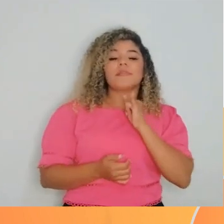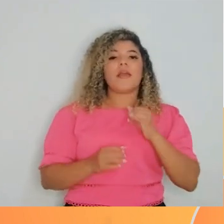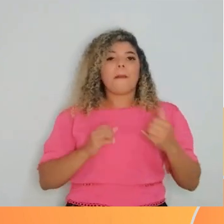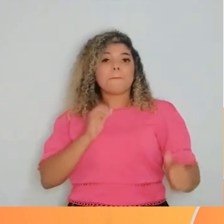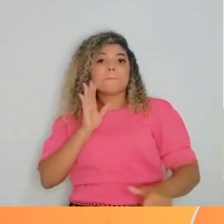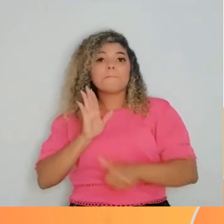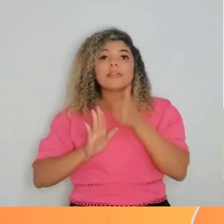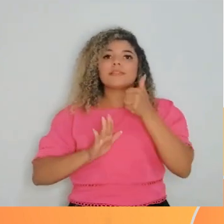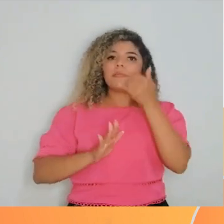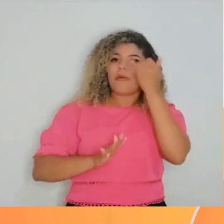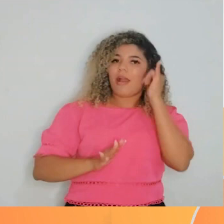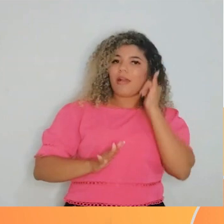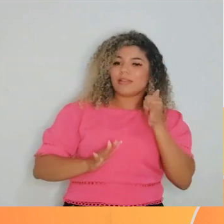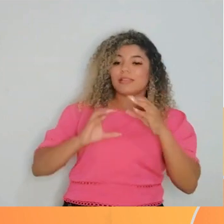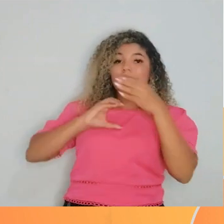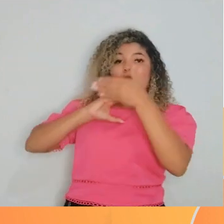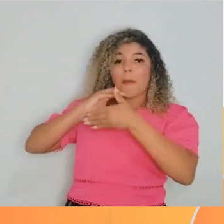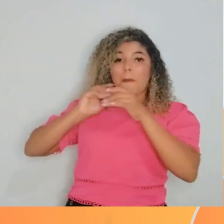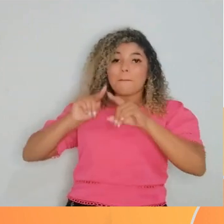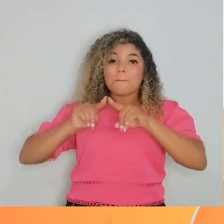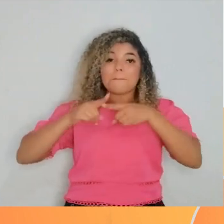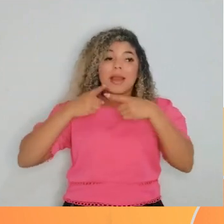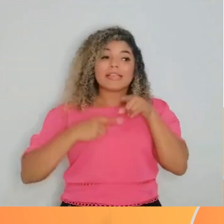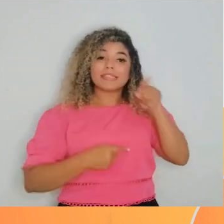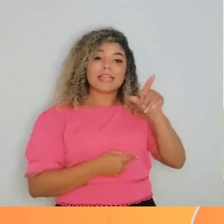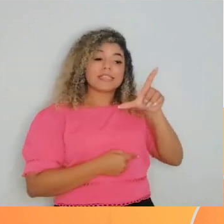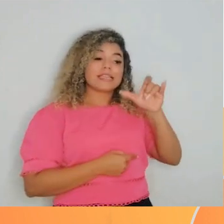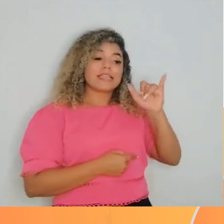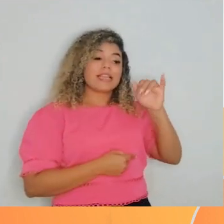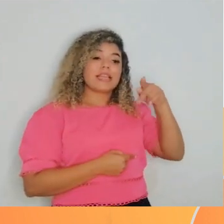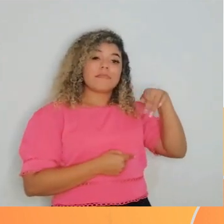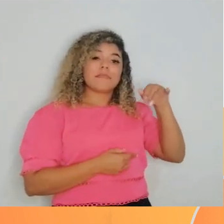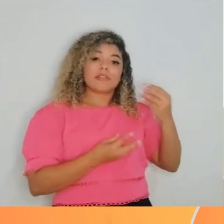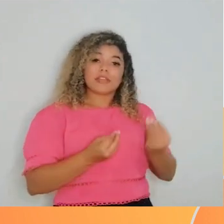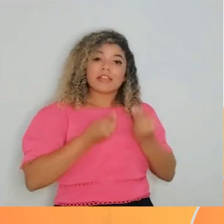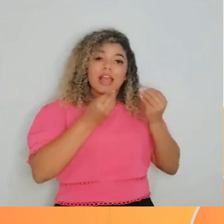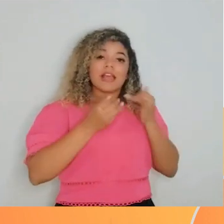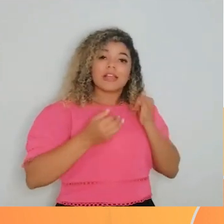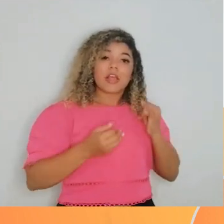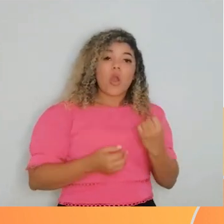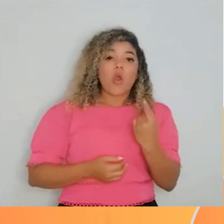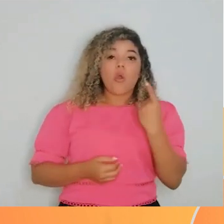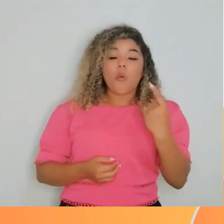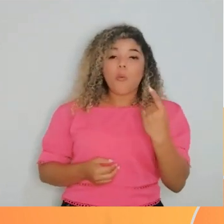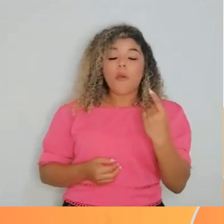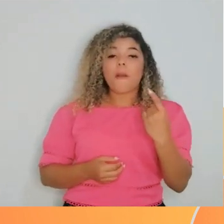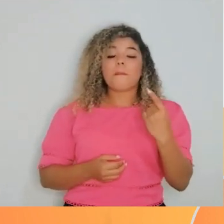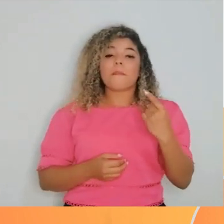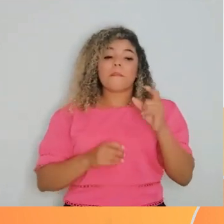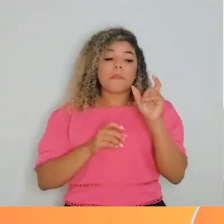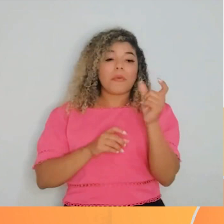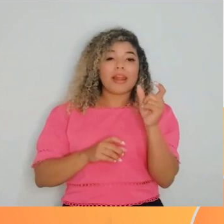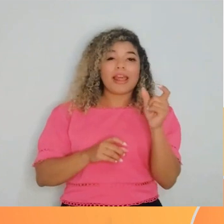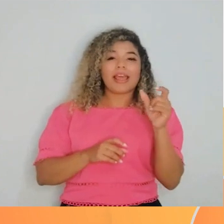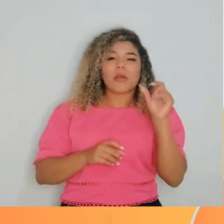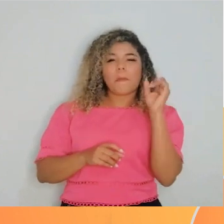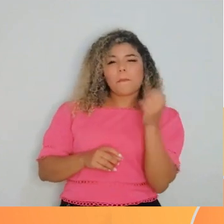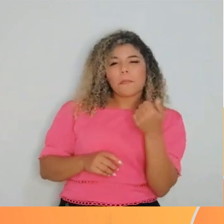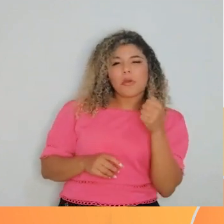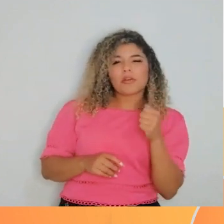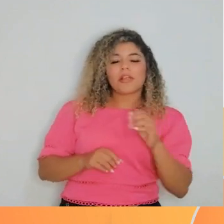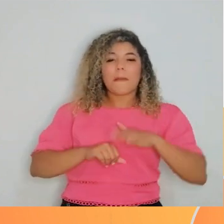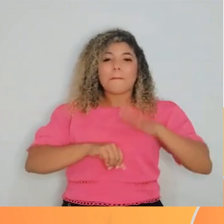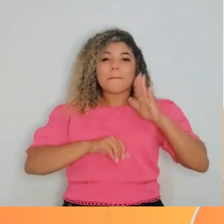é o carboidrato, porém, os lipídios eles têm uma alta quantidade de energia. Uma molécula de lipídio libera mais energia de carboidrato, por